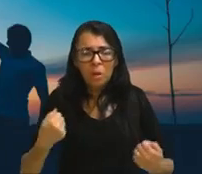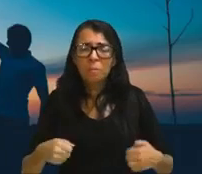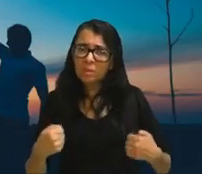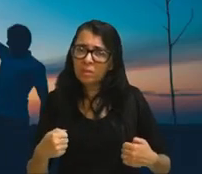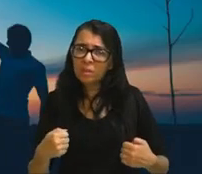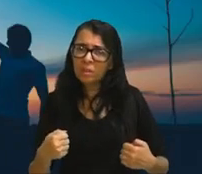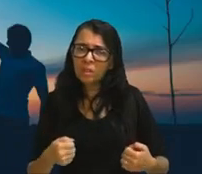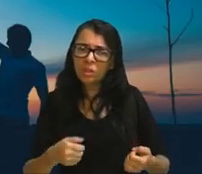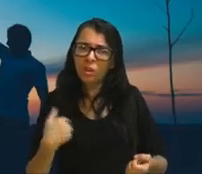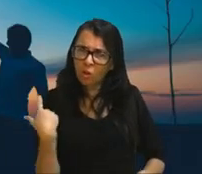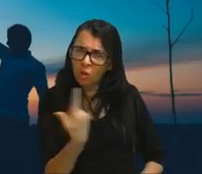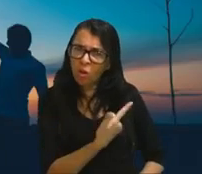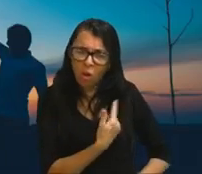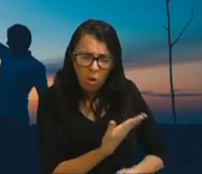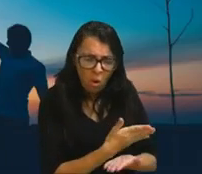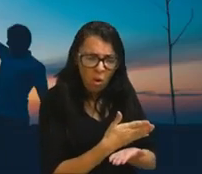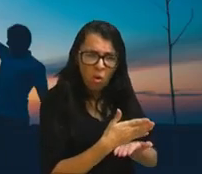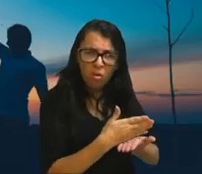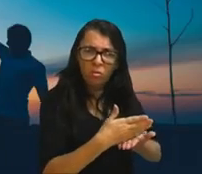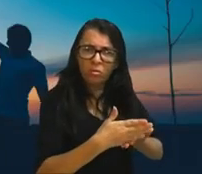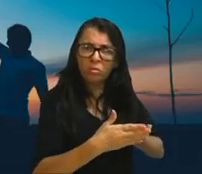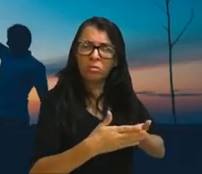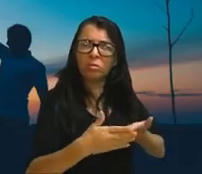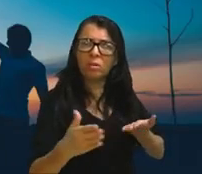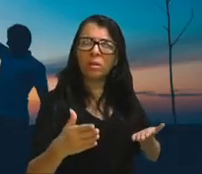É um período que nós precisamos